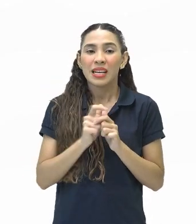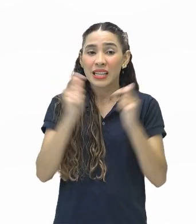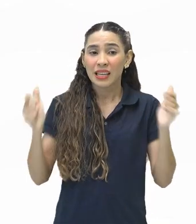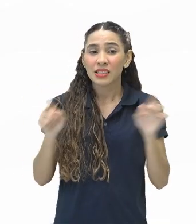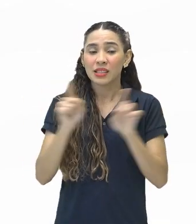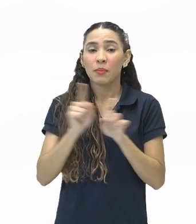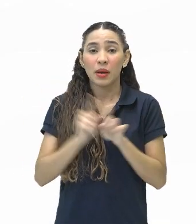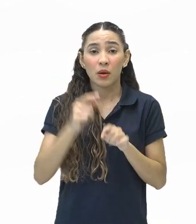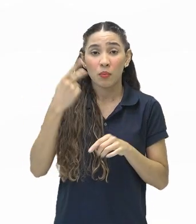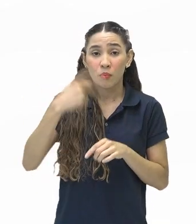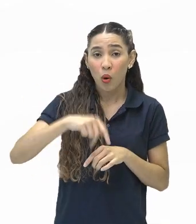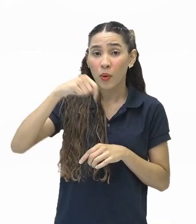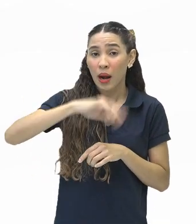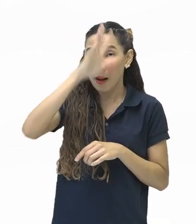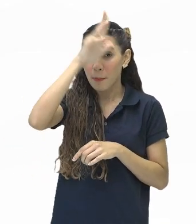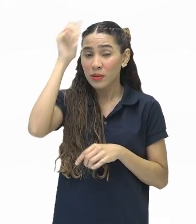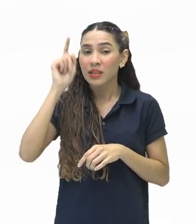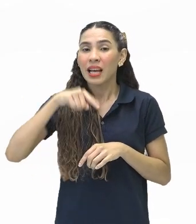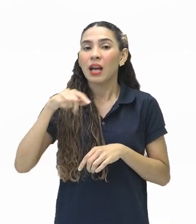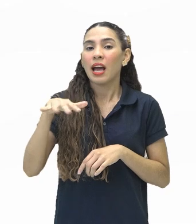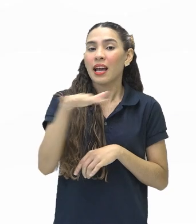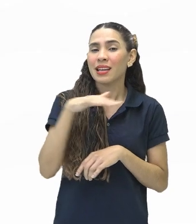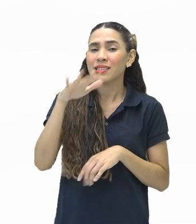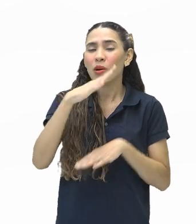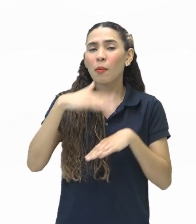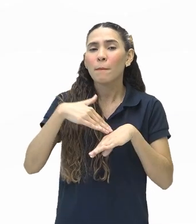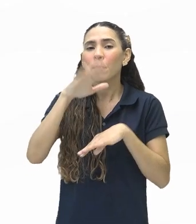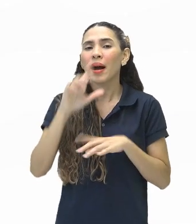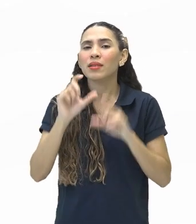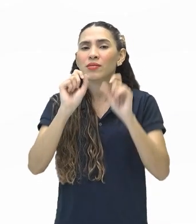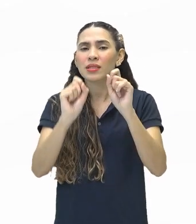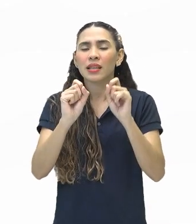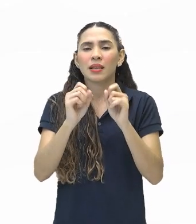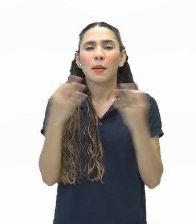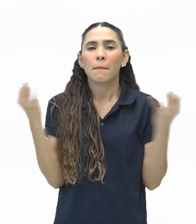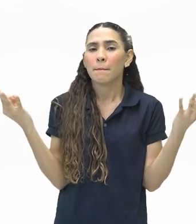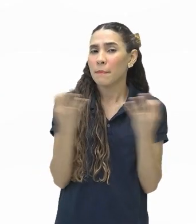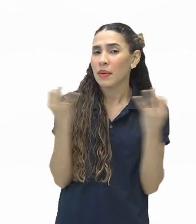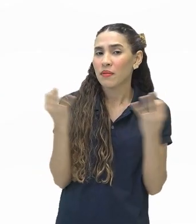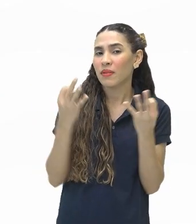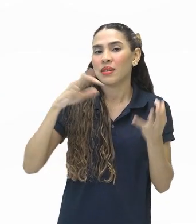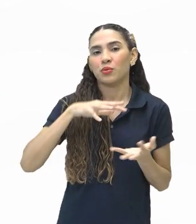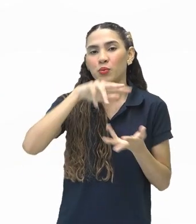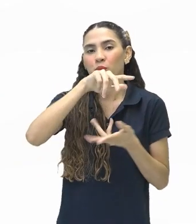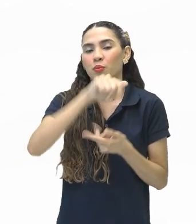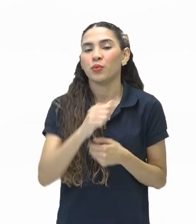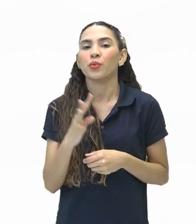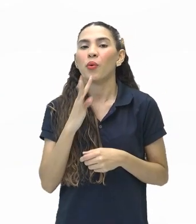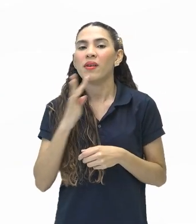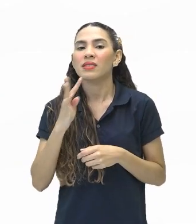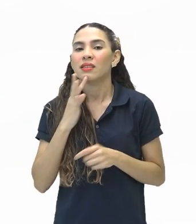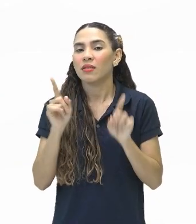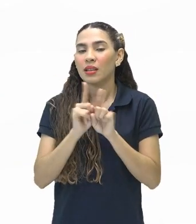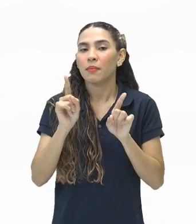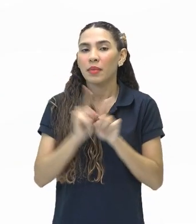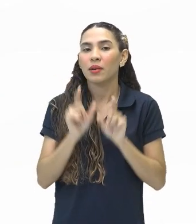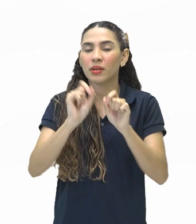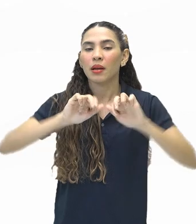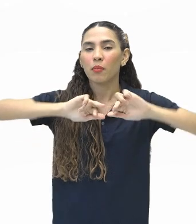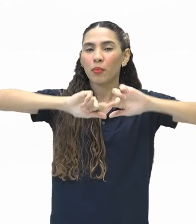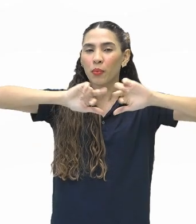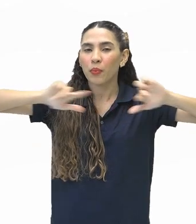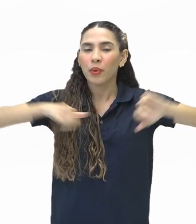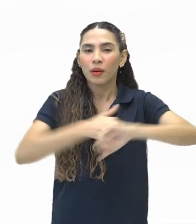O Amazonas é uma das regiões mais fascinantes do mundo, conhecido pela